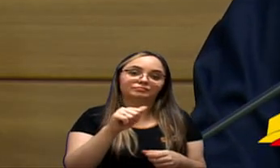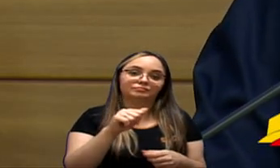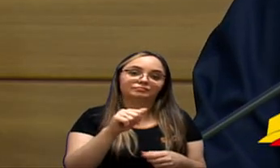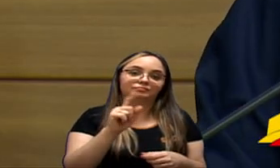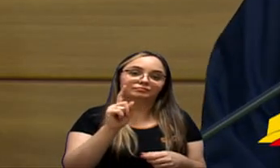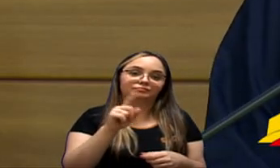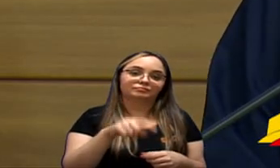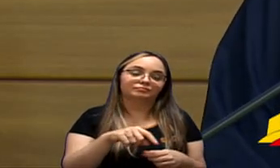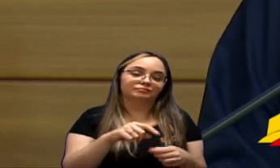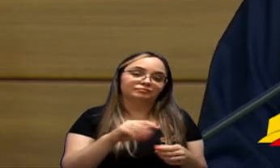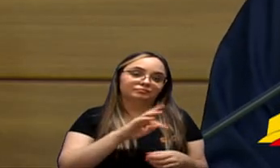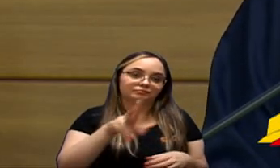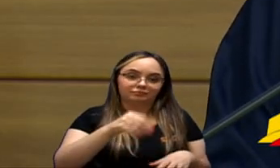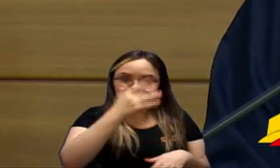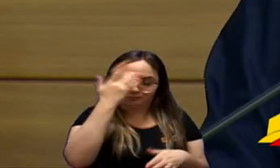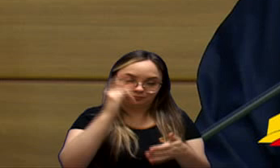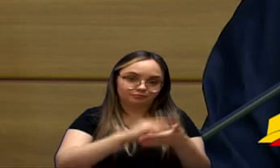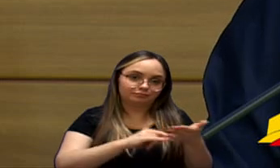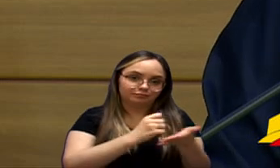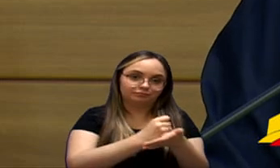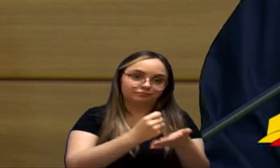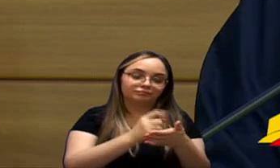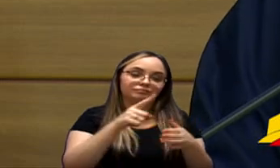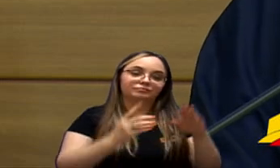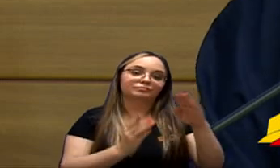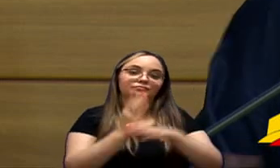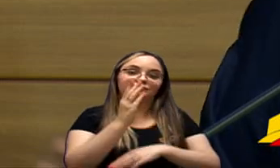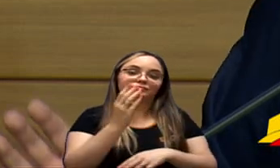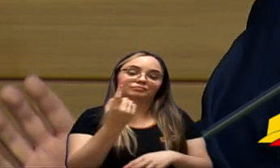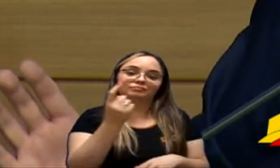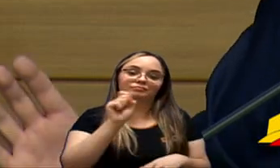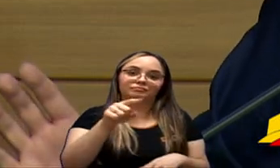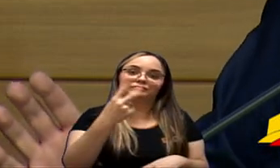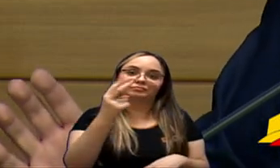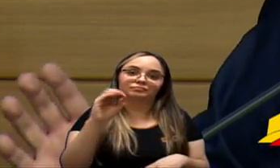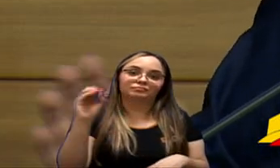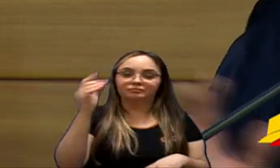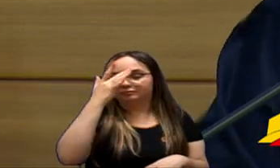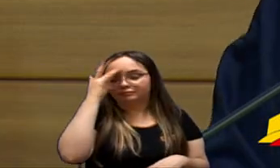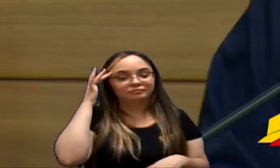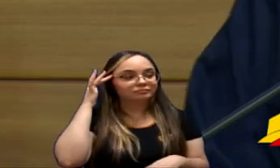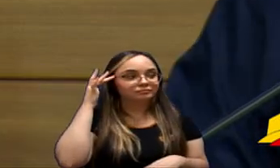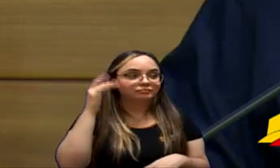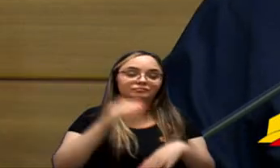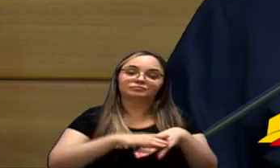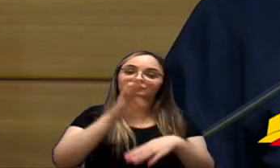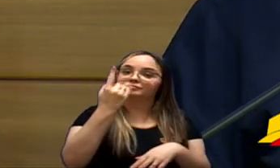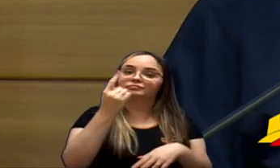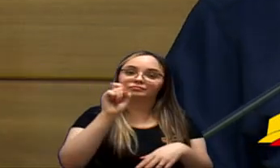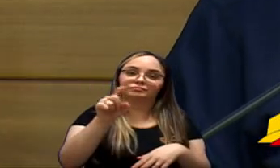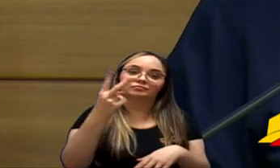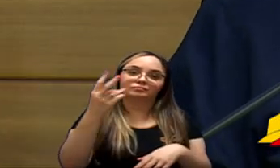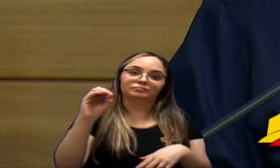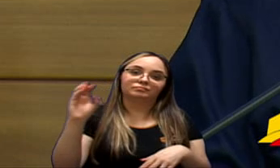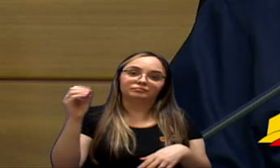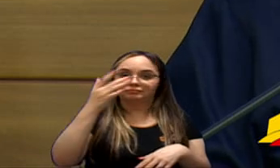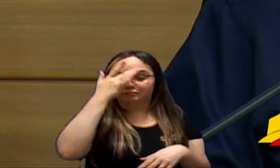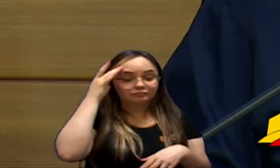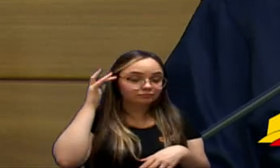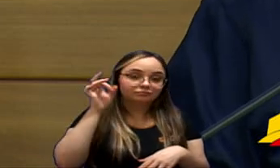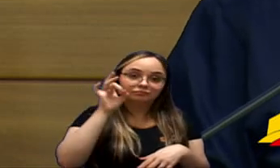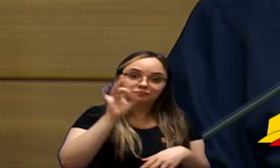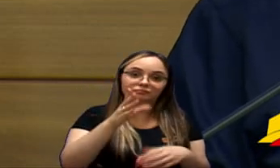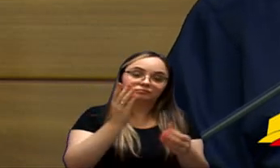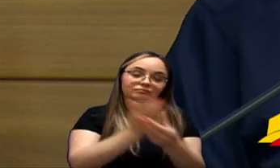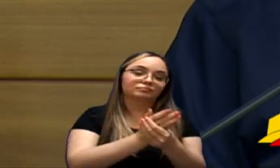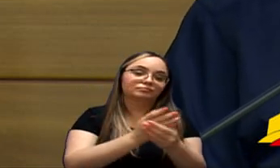1 sem titularidade. Então, nós ultrapassamos 1.200 pessoas, mas são mais de 1.200 pessoas só na pasta